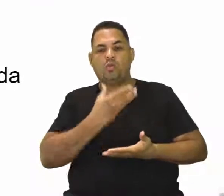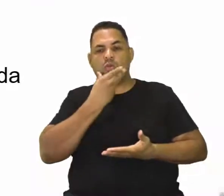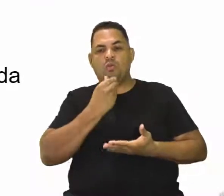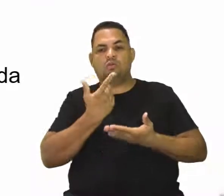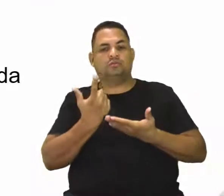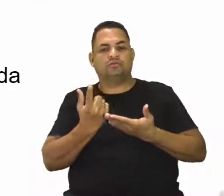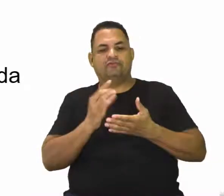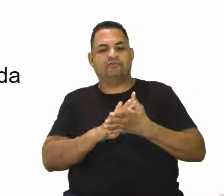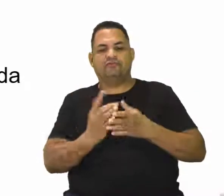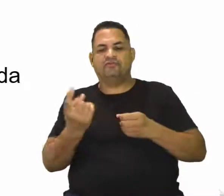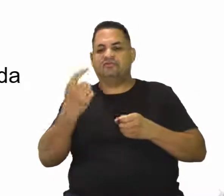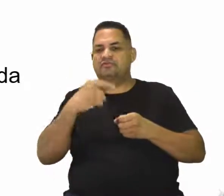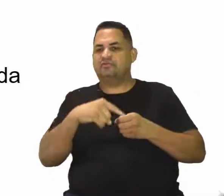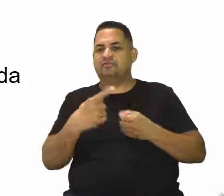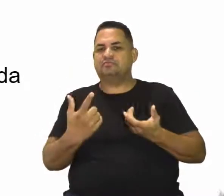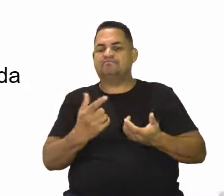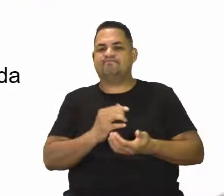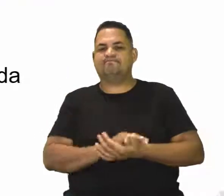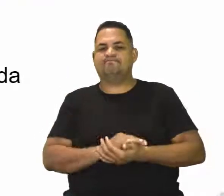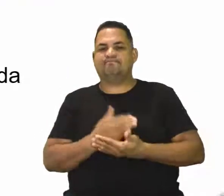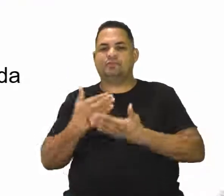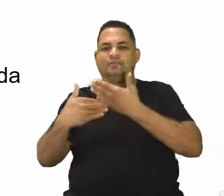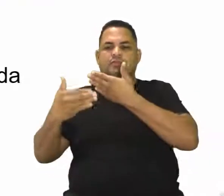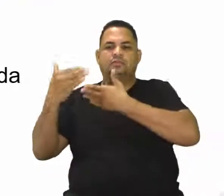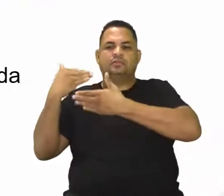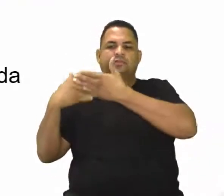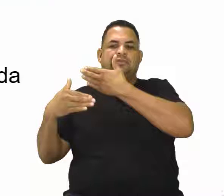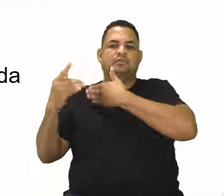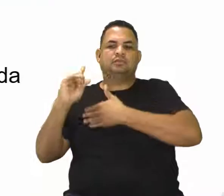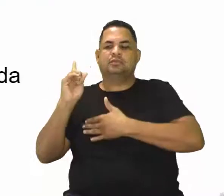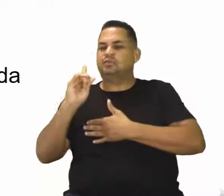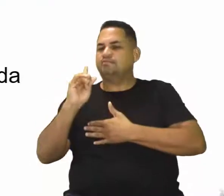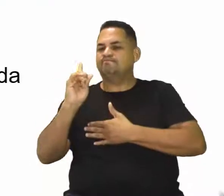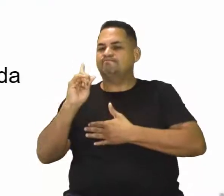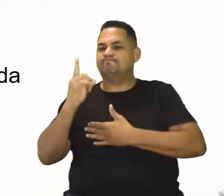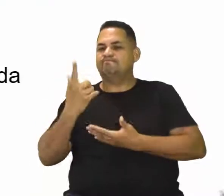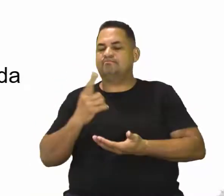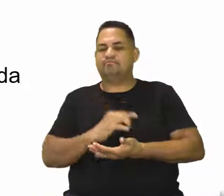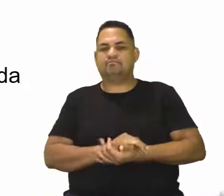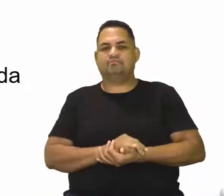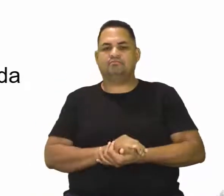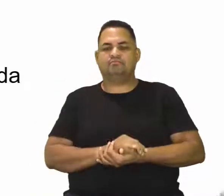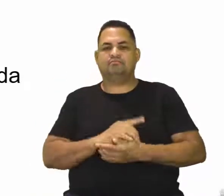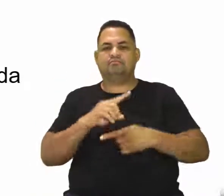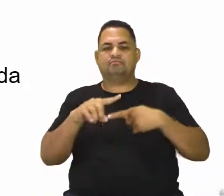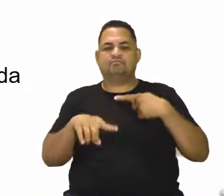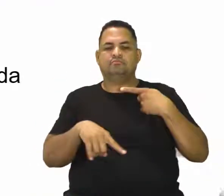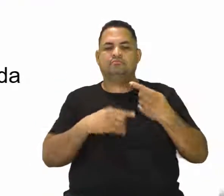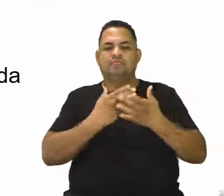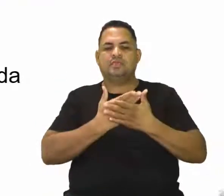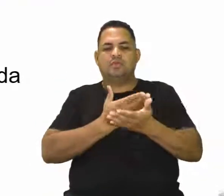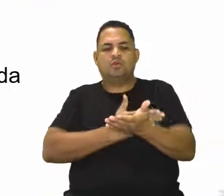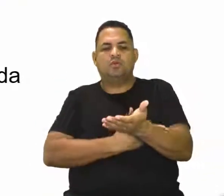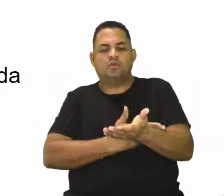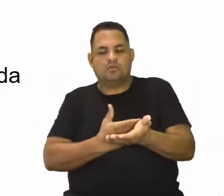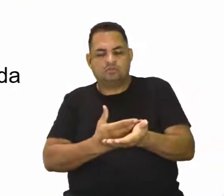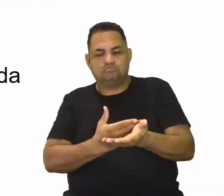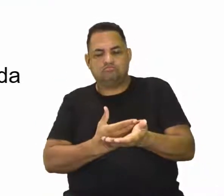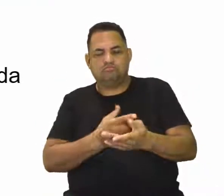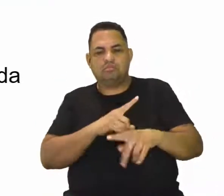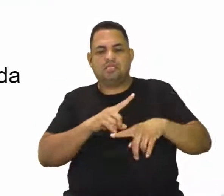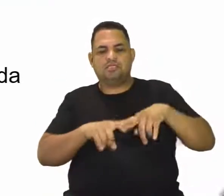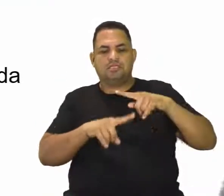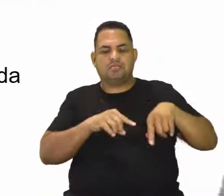vai regredir. Sabe por quê? Porque você, depois que se acostuma com coisa